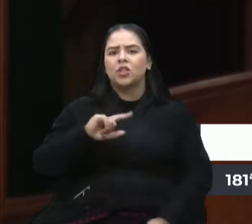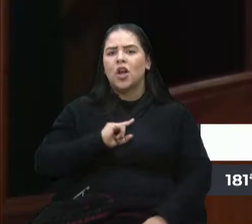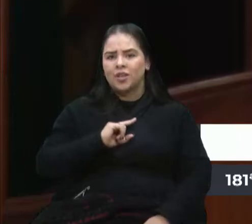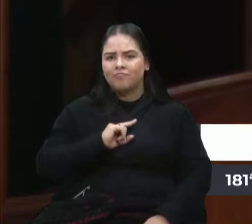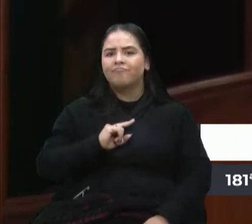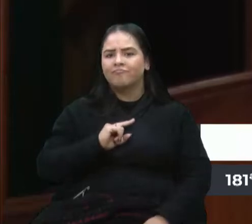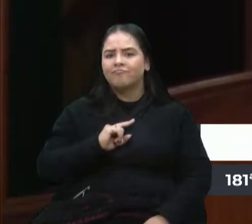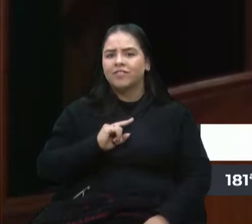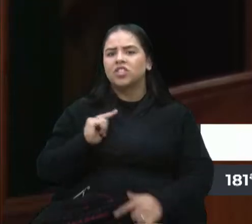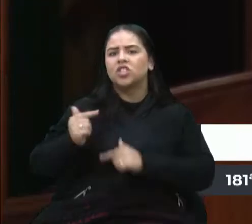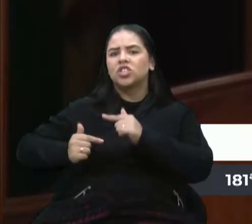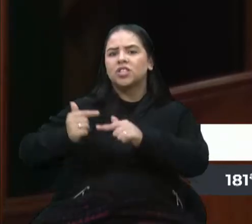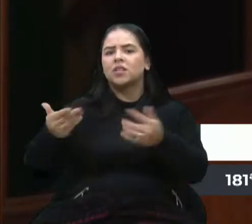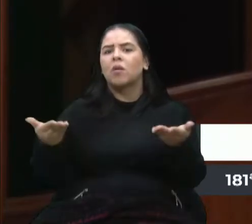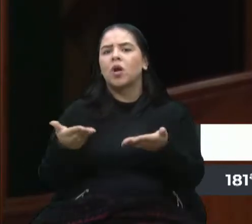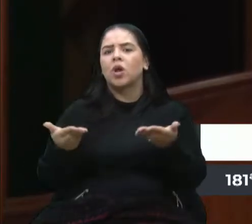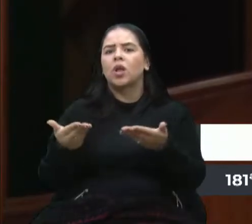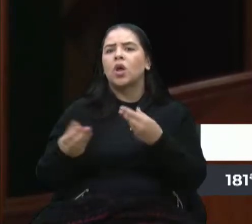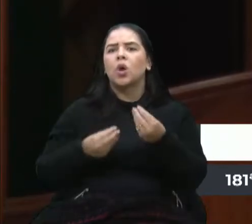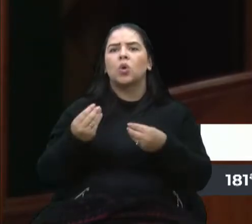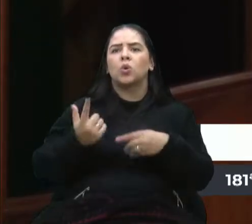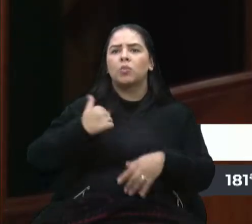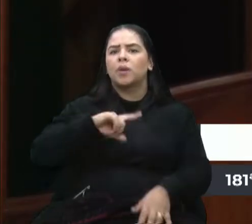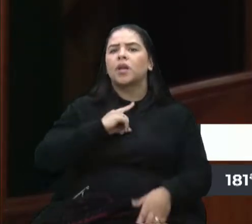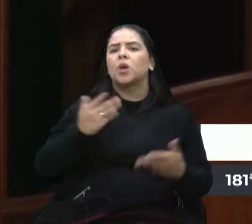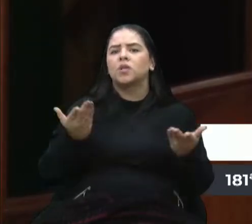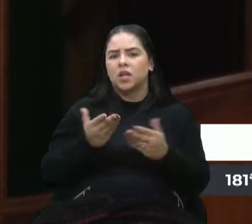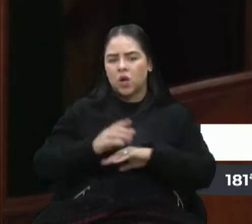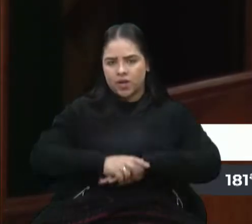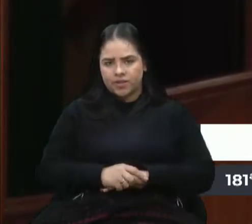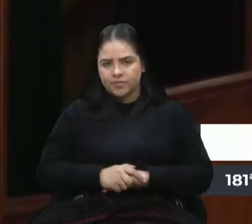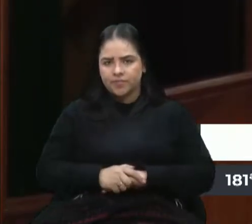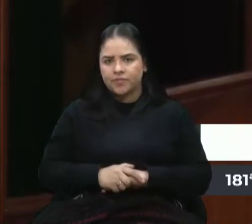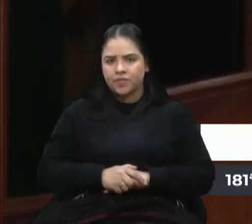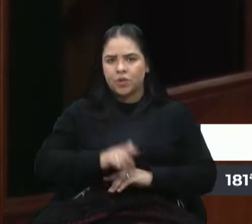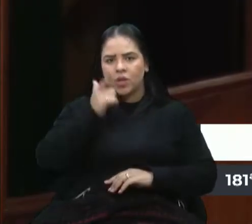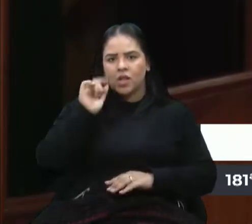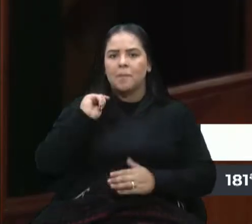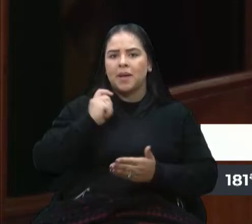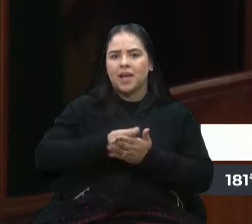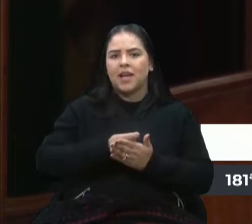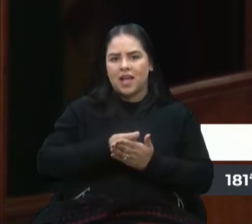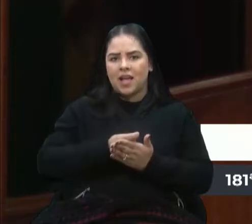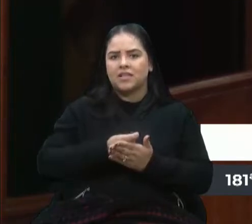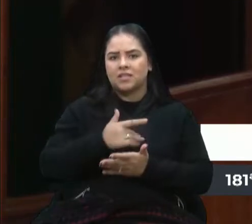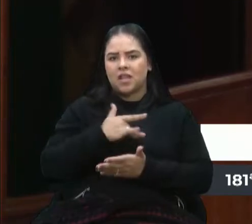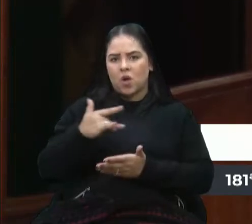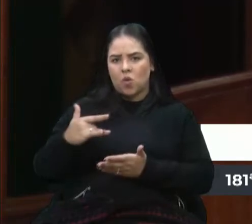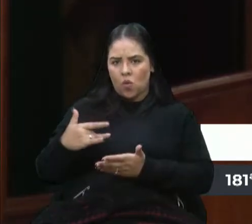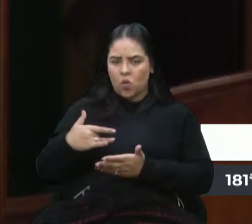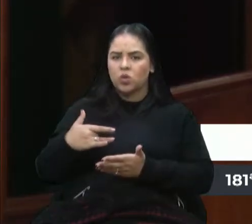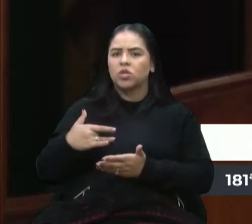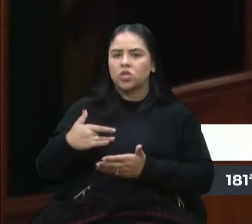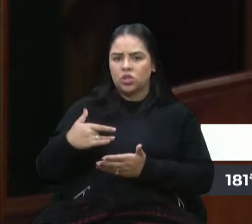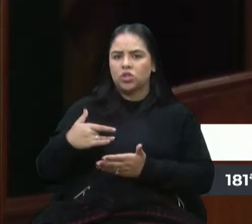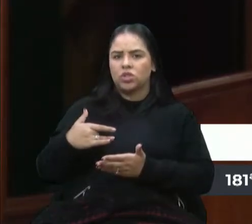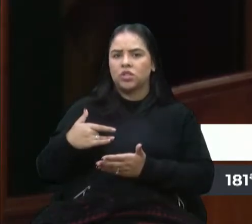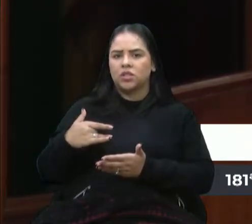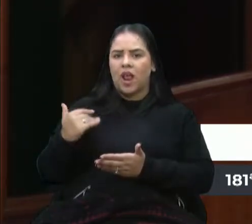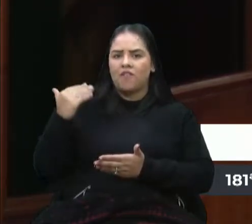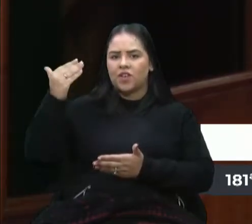nossa geração? Como é que será para nós isso? Nós teremos condições de pagar um plano de saúde ali na frente?